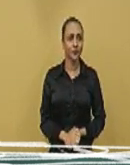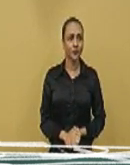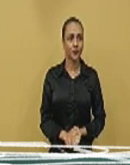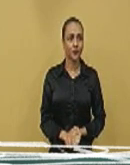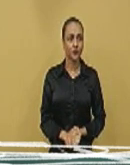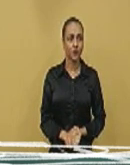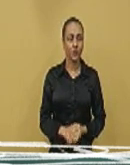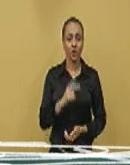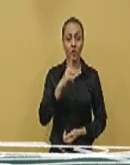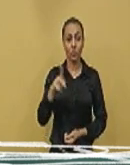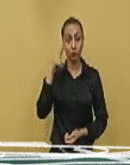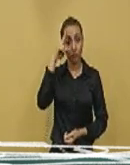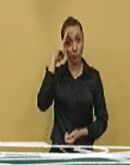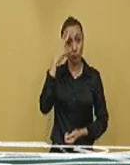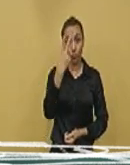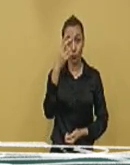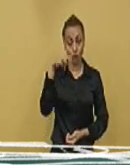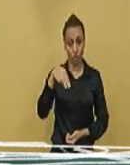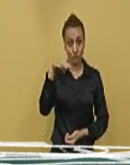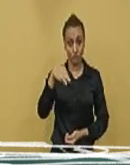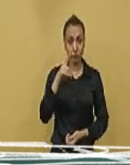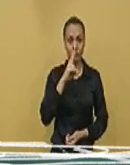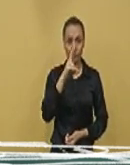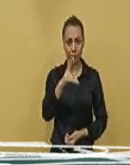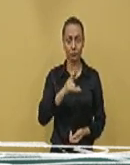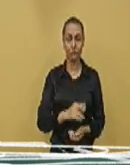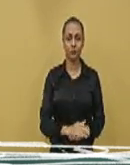Professor Joel, o senhor tem 2 minutos para a resposta.